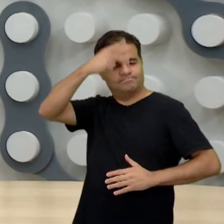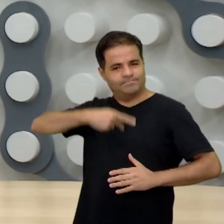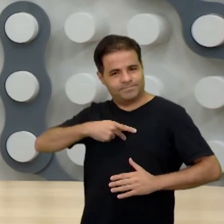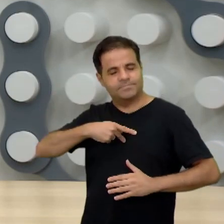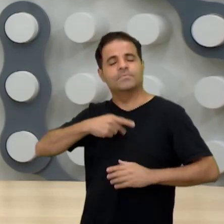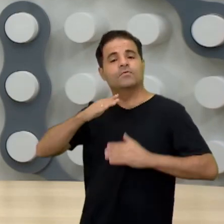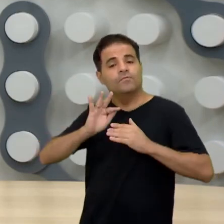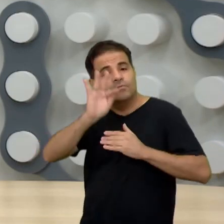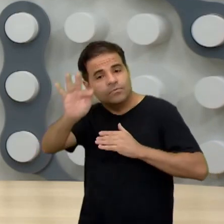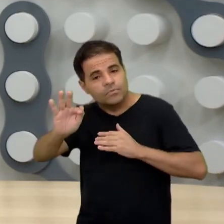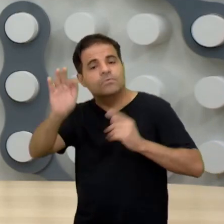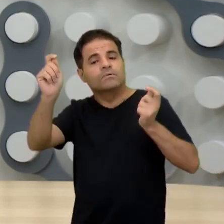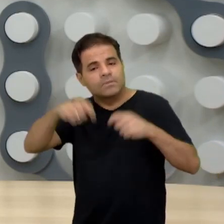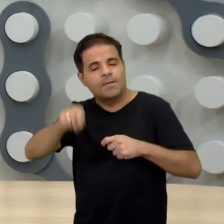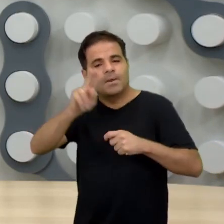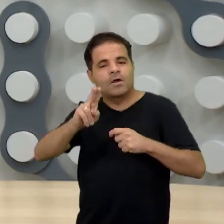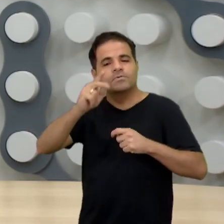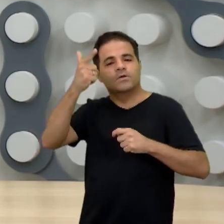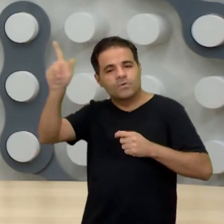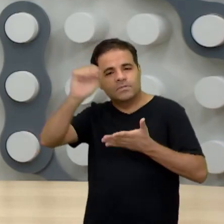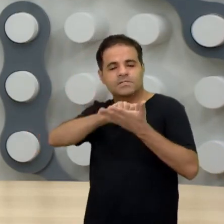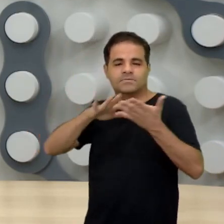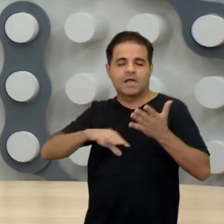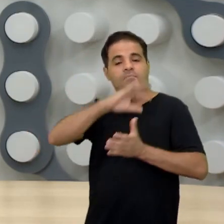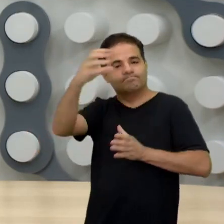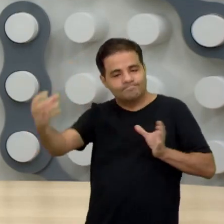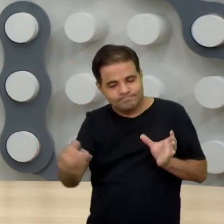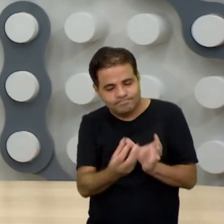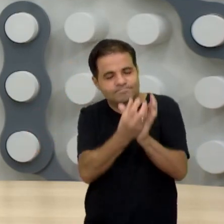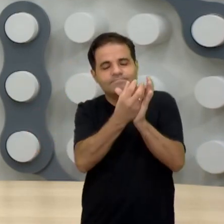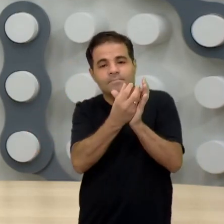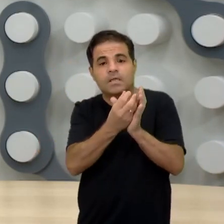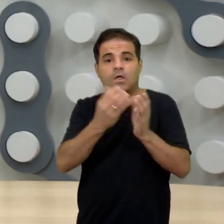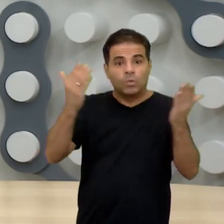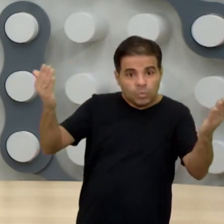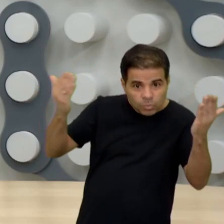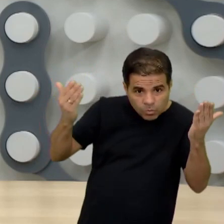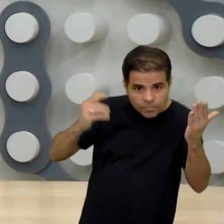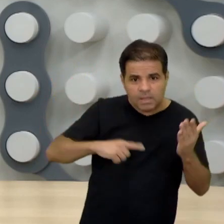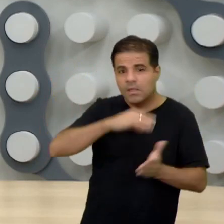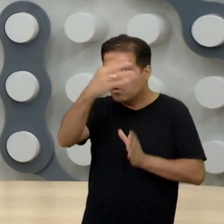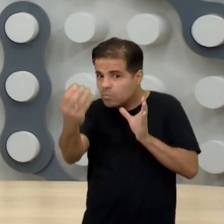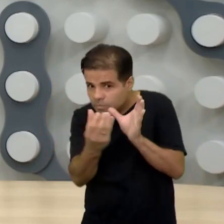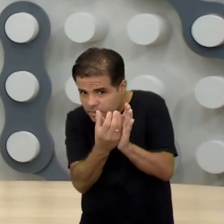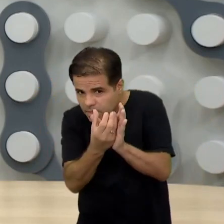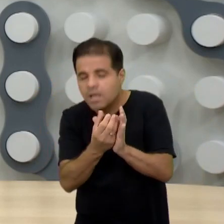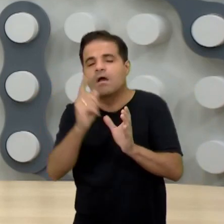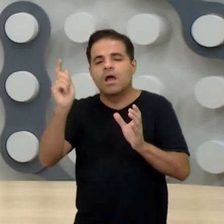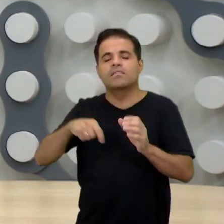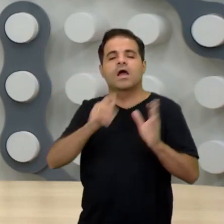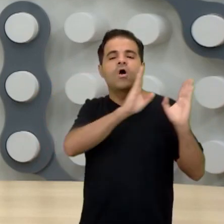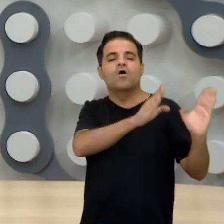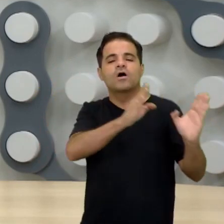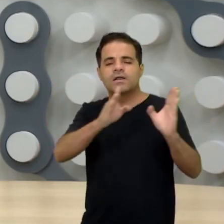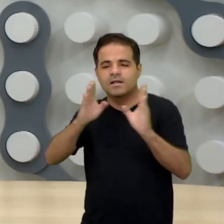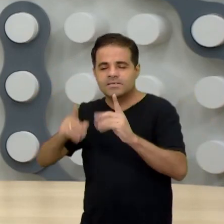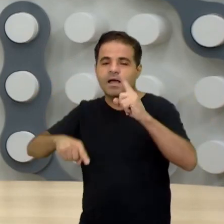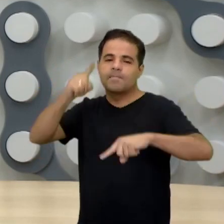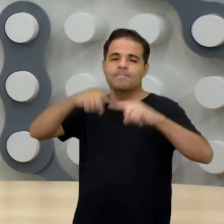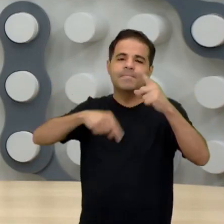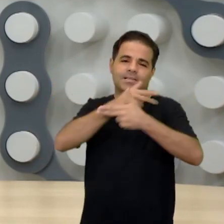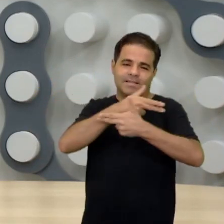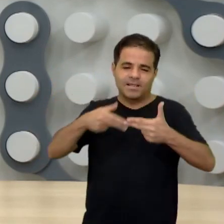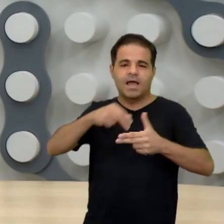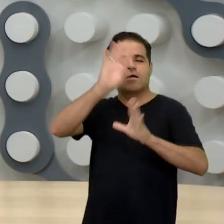mais para frente nas atividades, tá? Então, curadoria é isso. Se tiver dúvida sobre curadoria, tá aí, ó, é selecionar, organizar um material